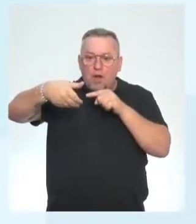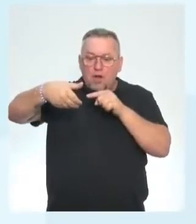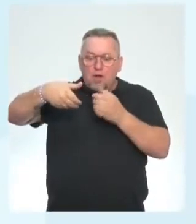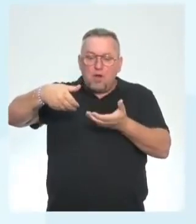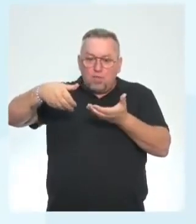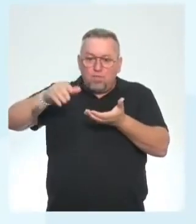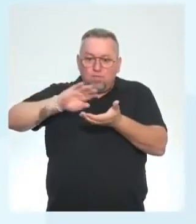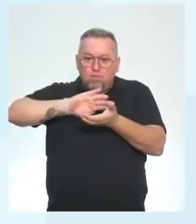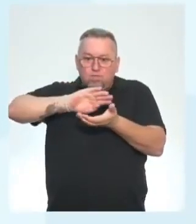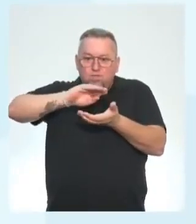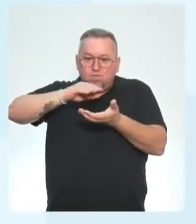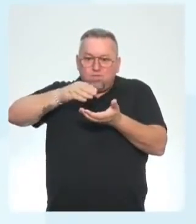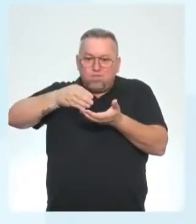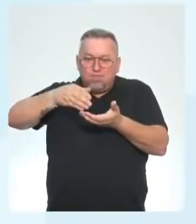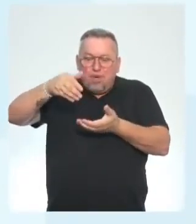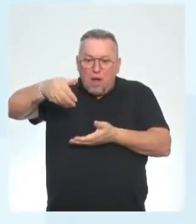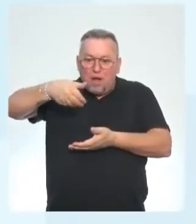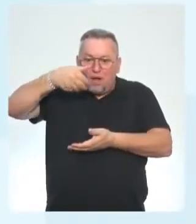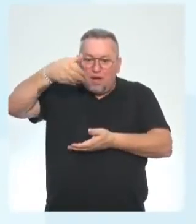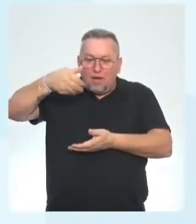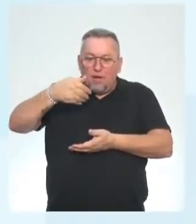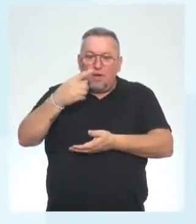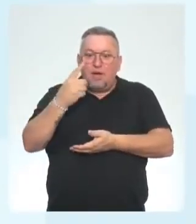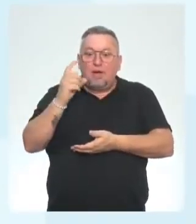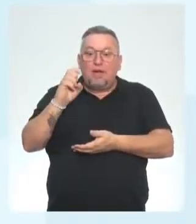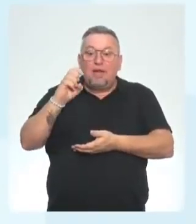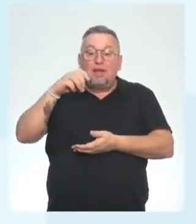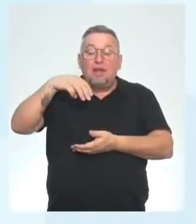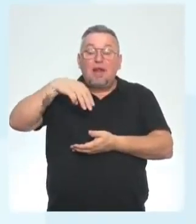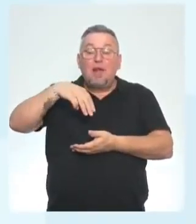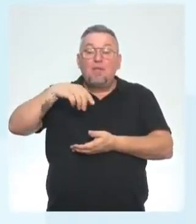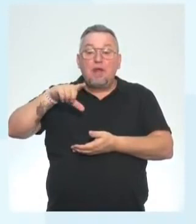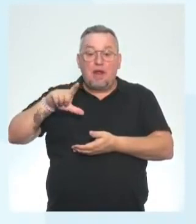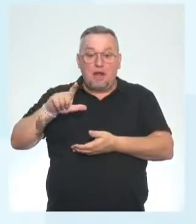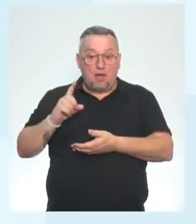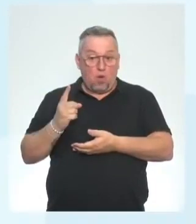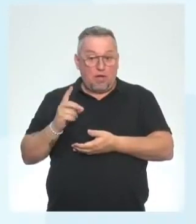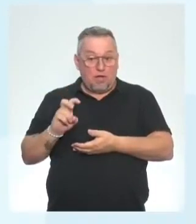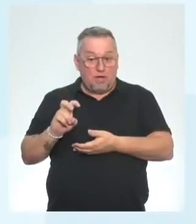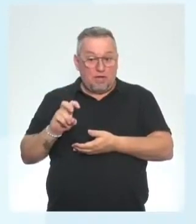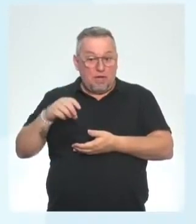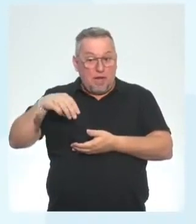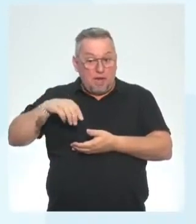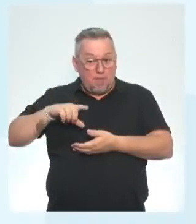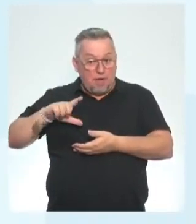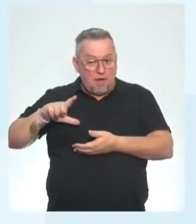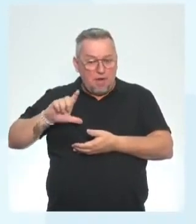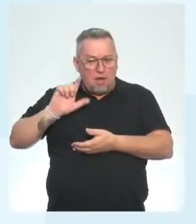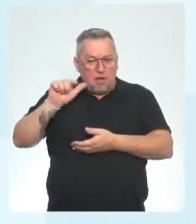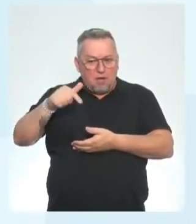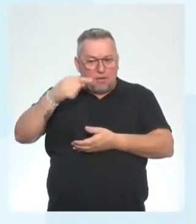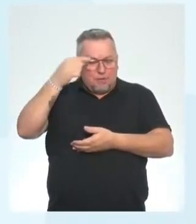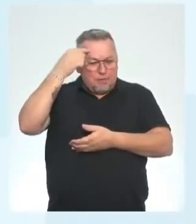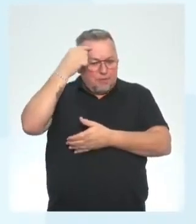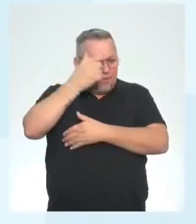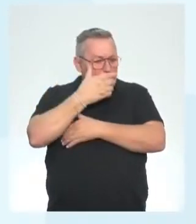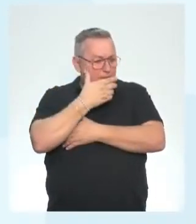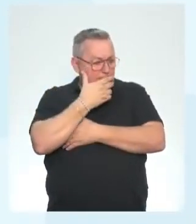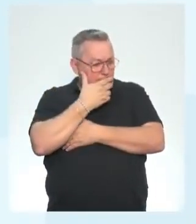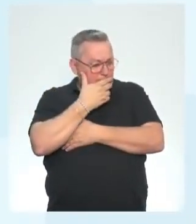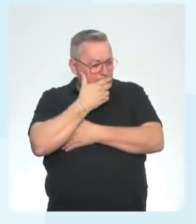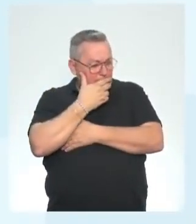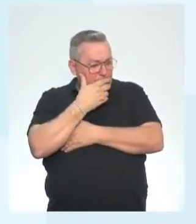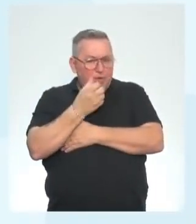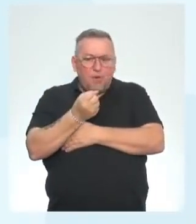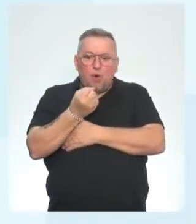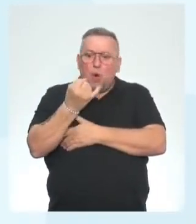pegou uma colher de sopa cheia, cabem 15 ml. Depois, ela ficou pensando quantas colheres de